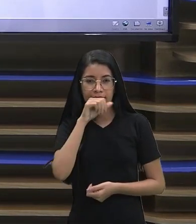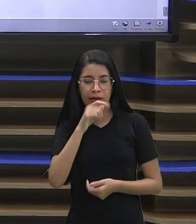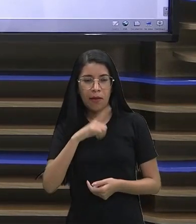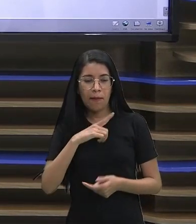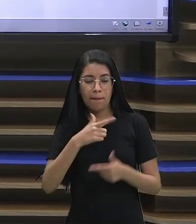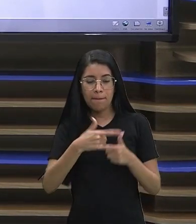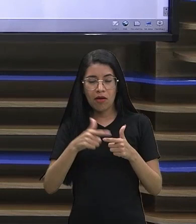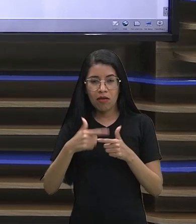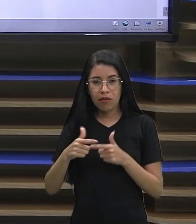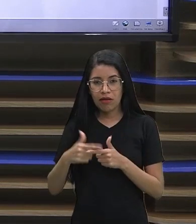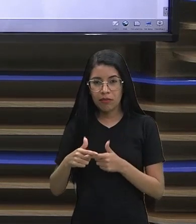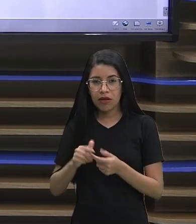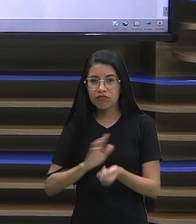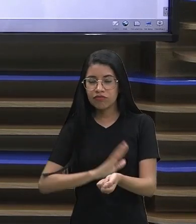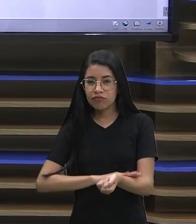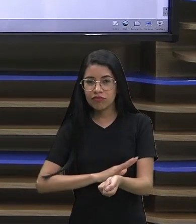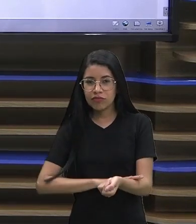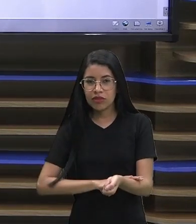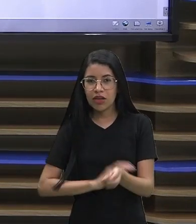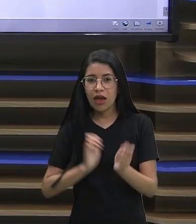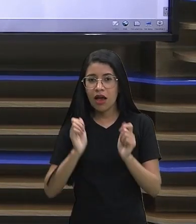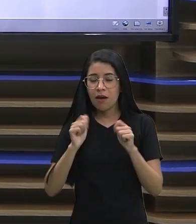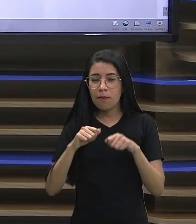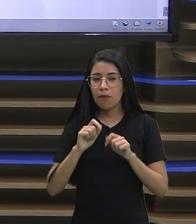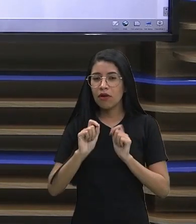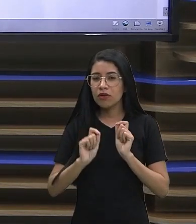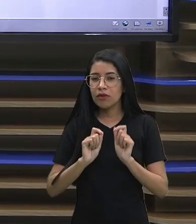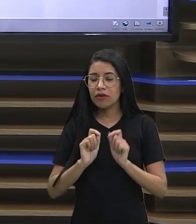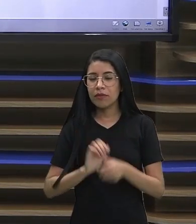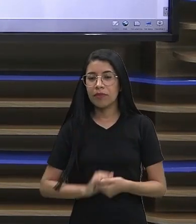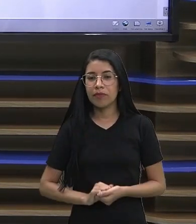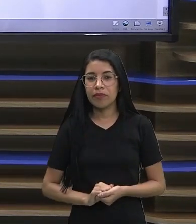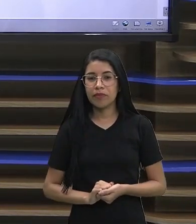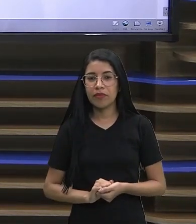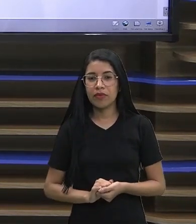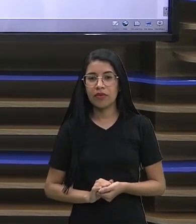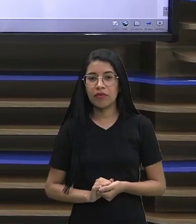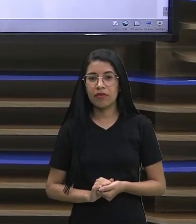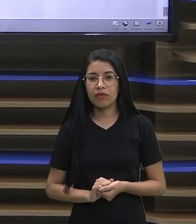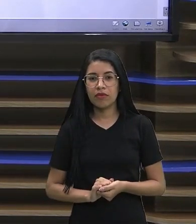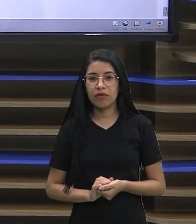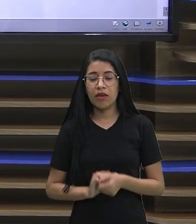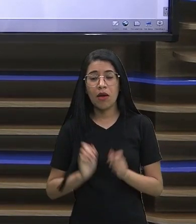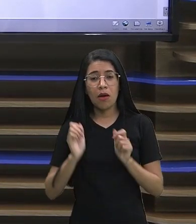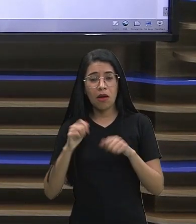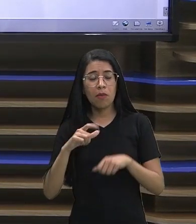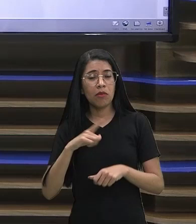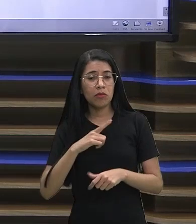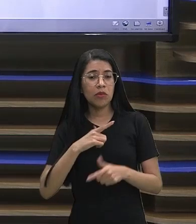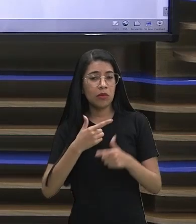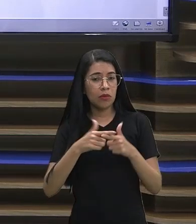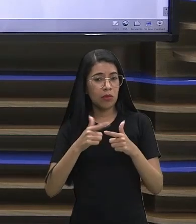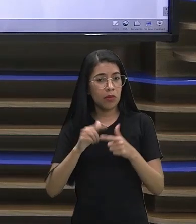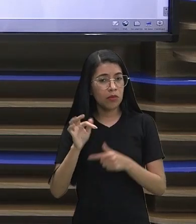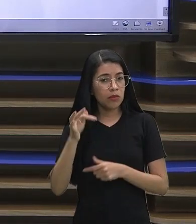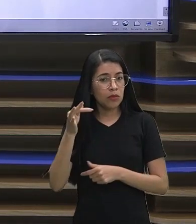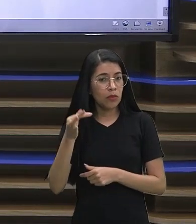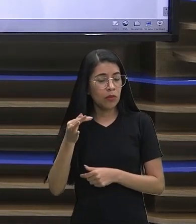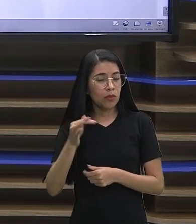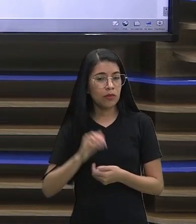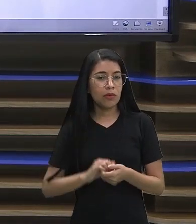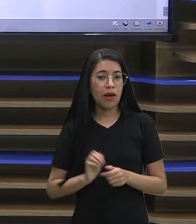com vícios, isso pode indicar que você possa ter algum problema. Vai determinar a sua